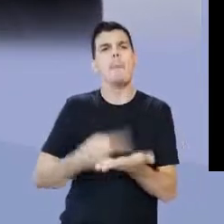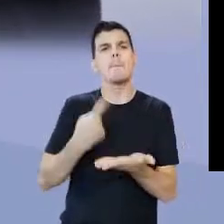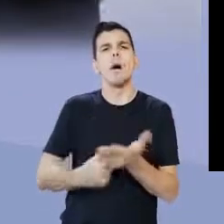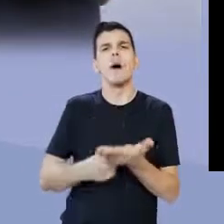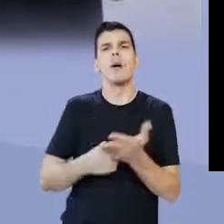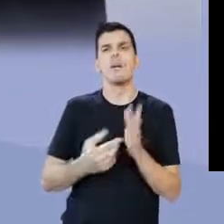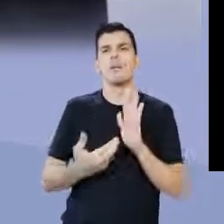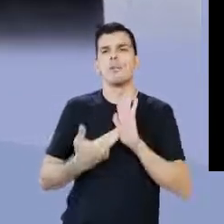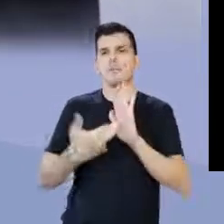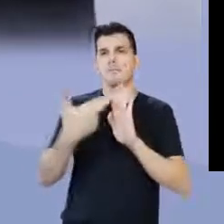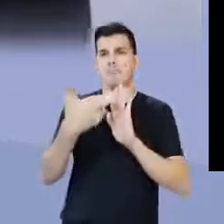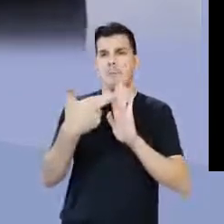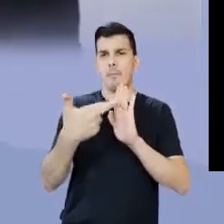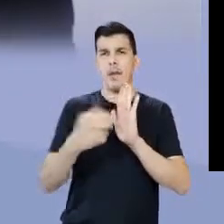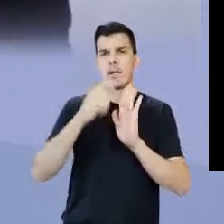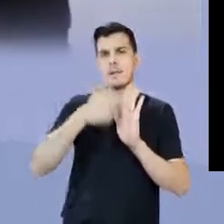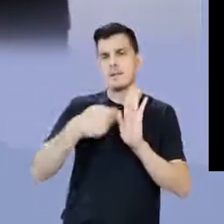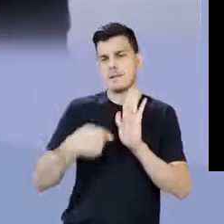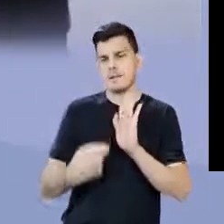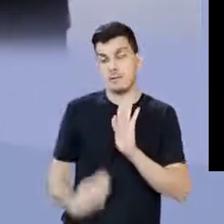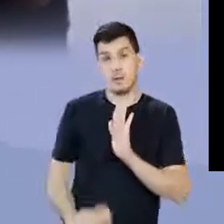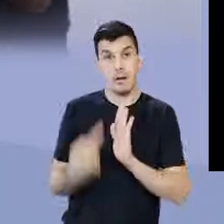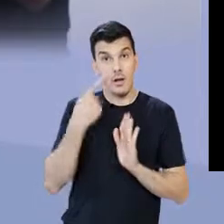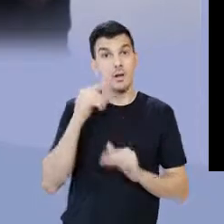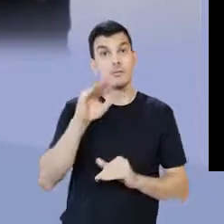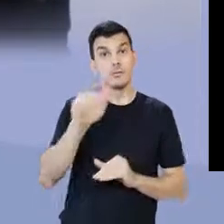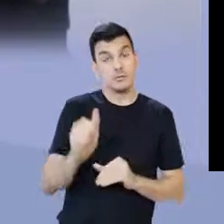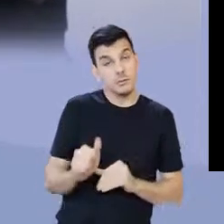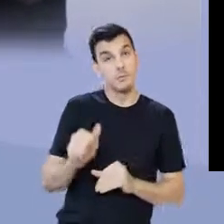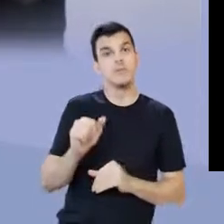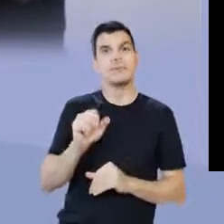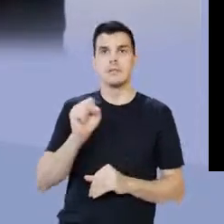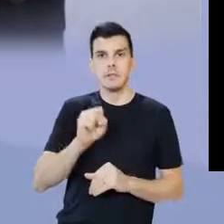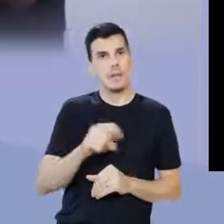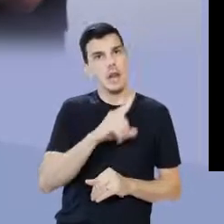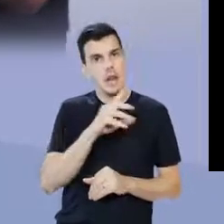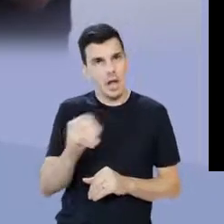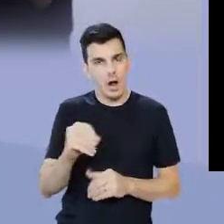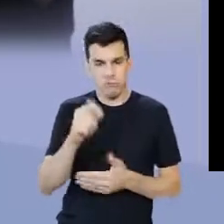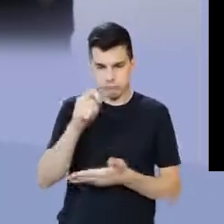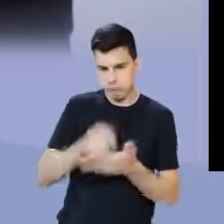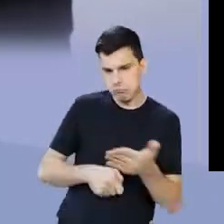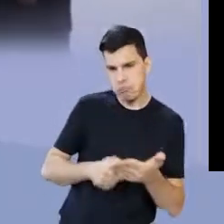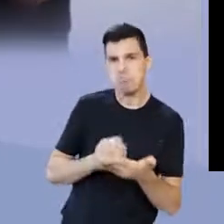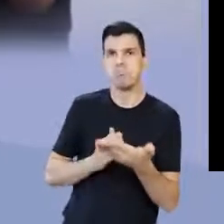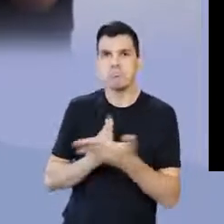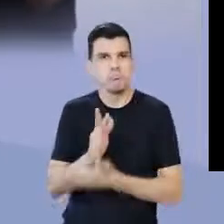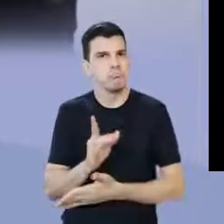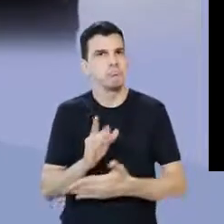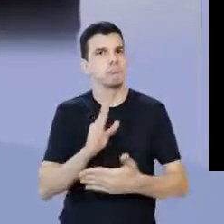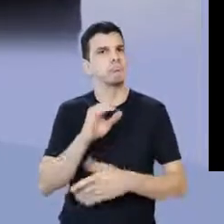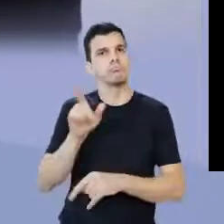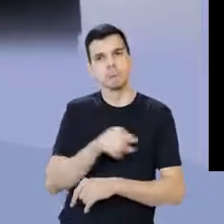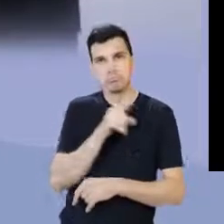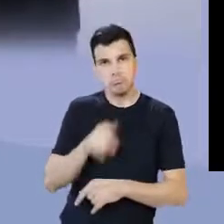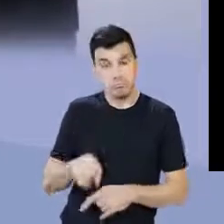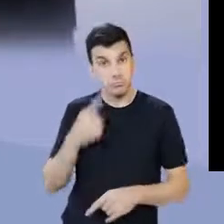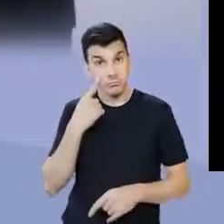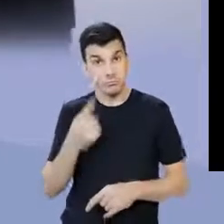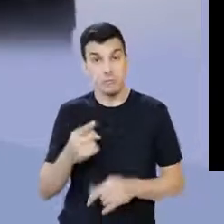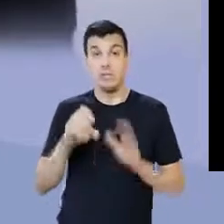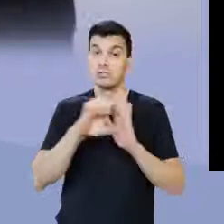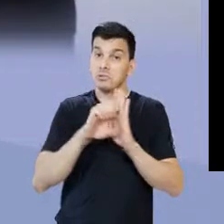com um referendo, quando eu sou chamado para poder escolher sim ou não para uma obra, sim ou não para uma lei, sim ou não